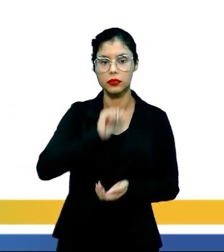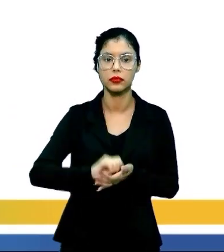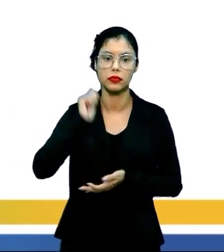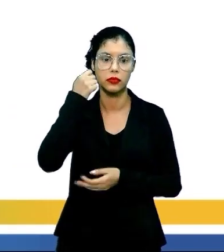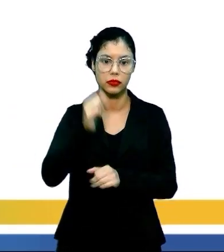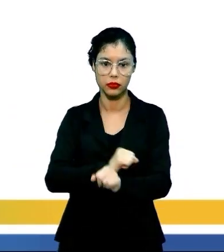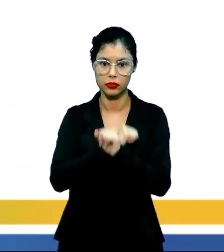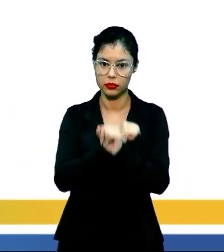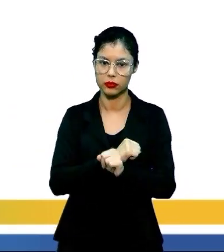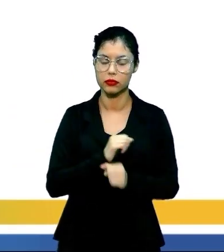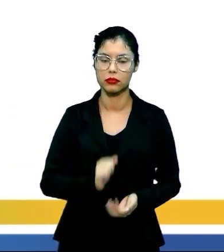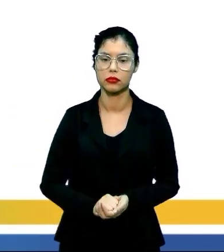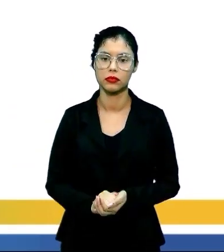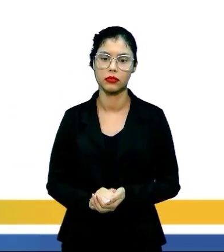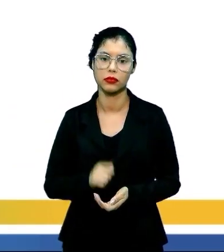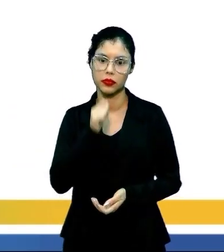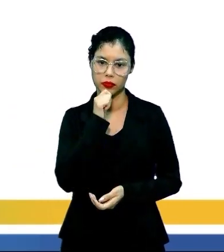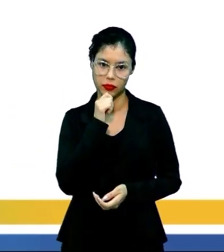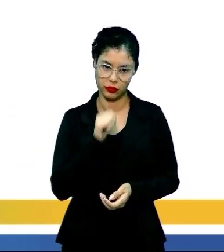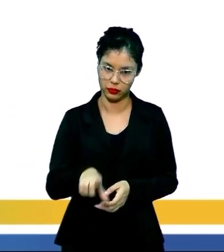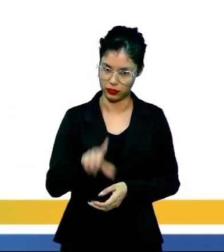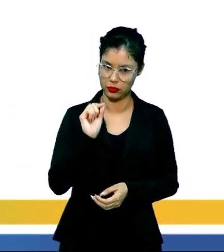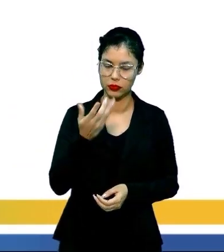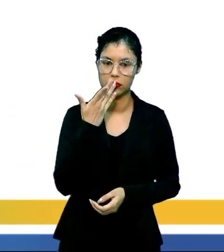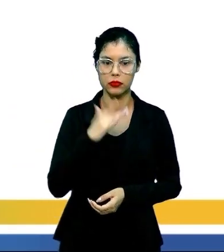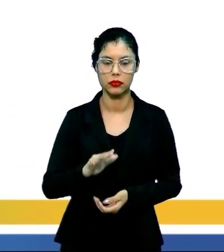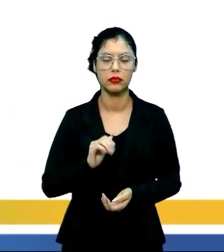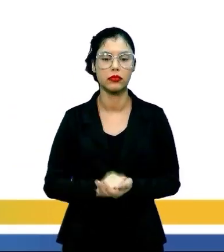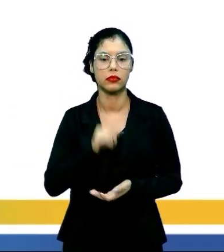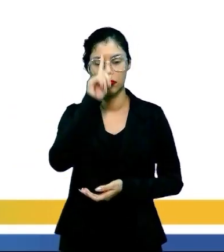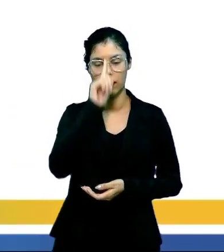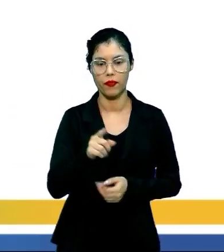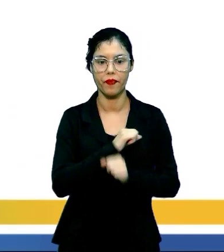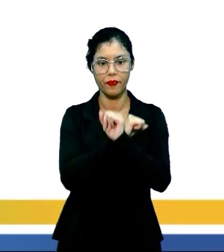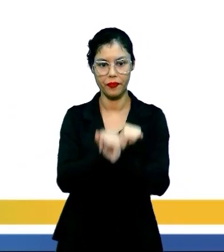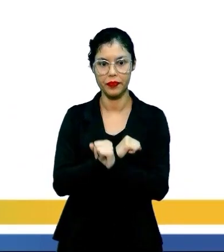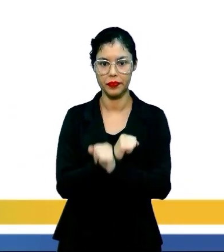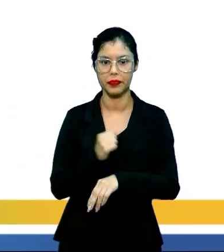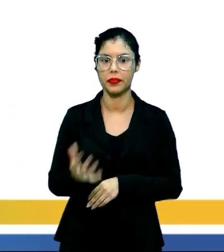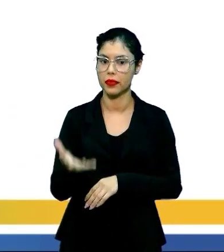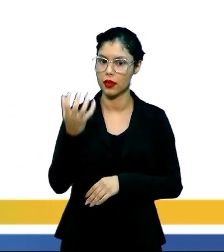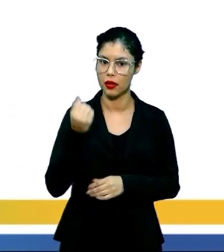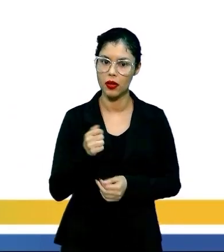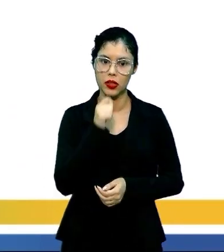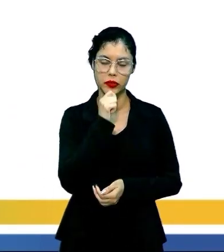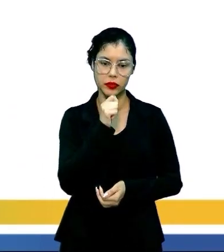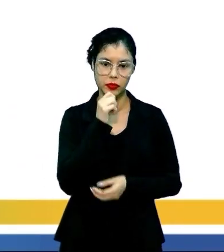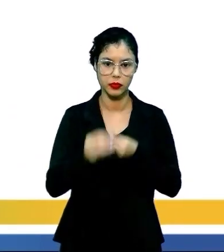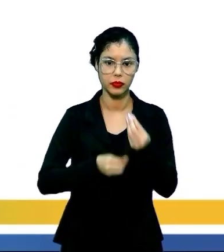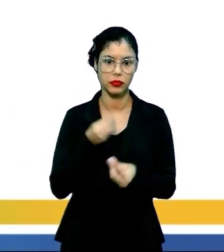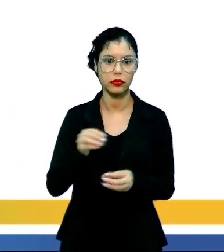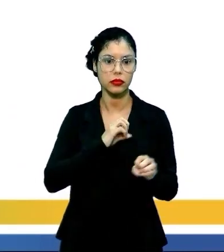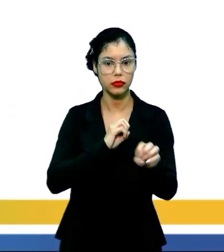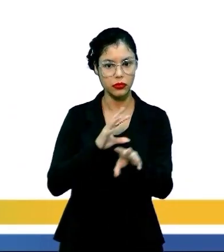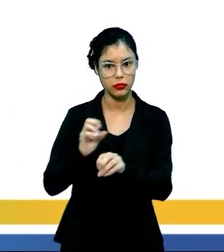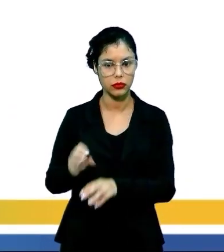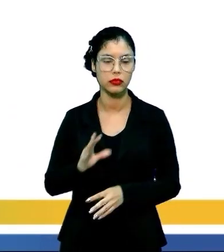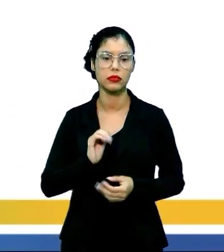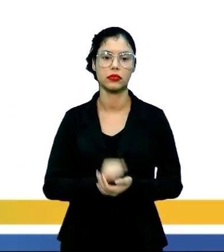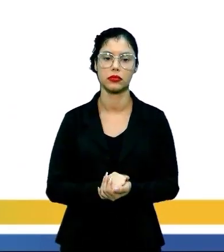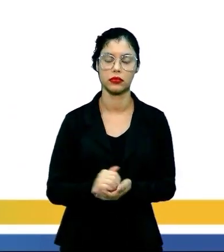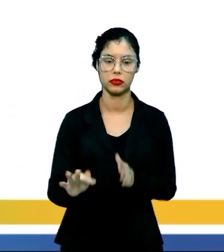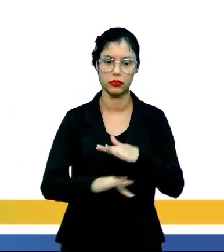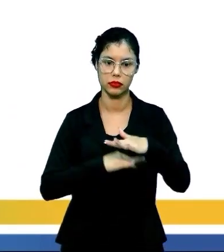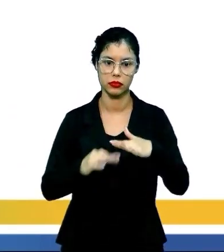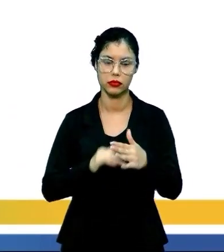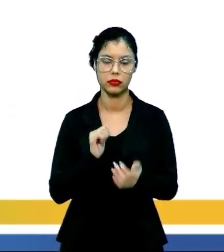negros escravizados, foi apadrinhado ainda criança pelo senhor de escravos, recebendo como afilhado uma